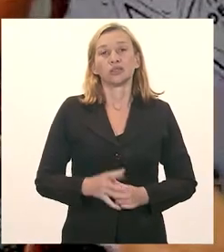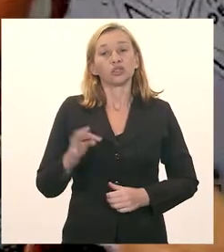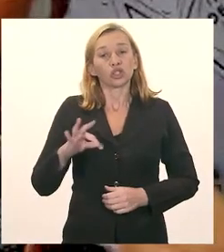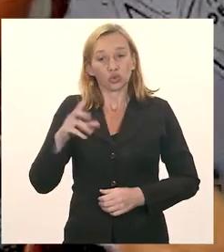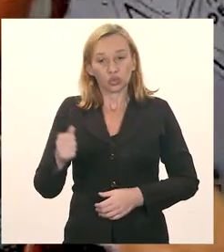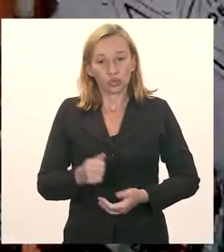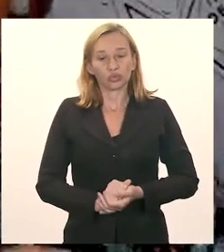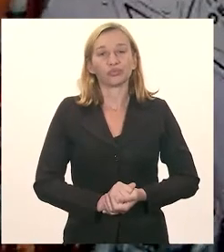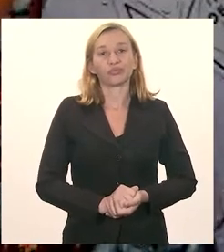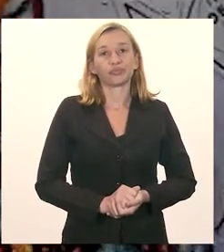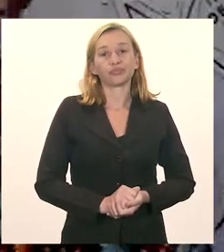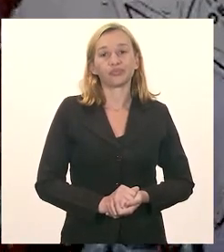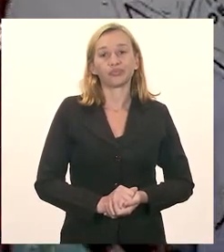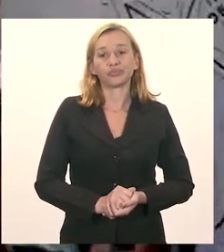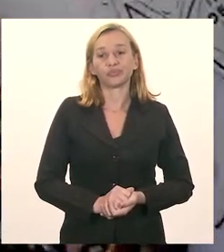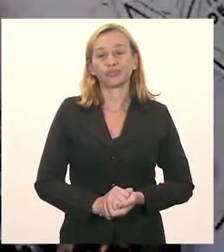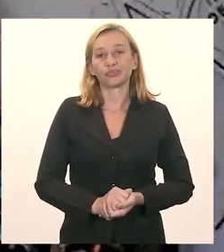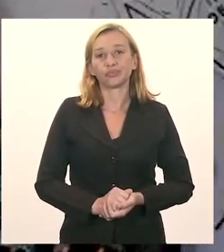de tudo isso